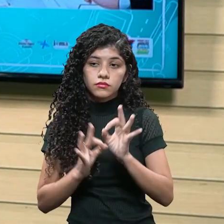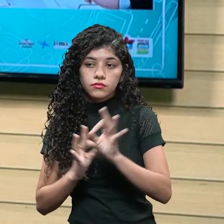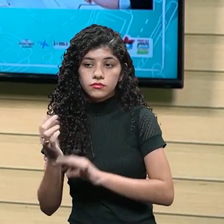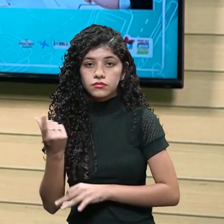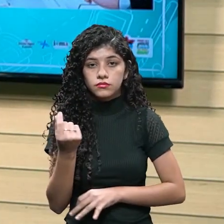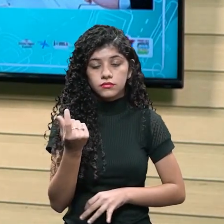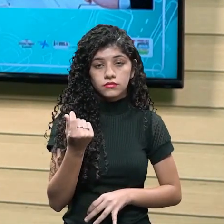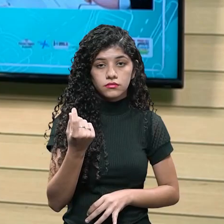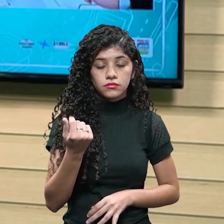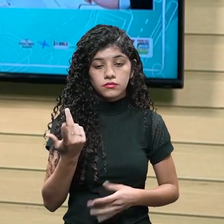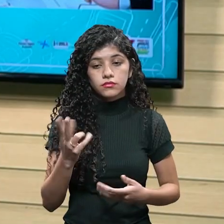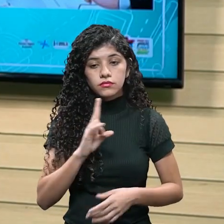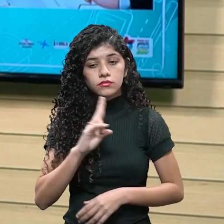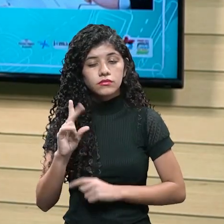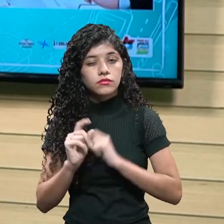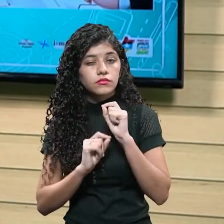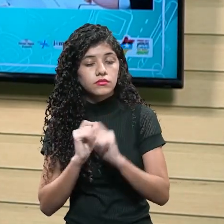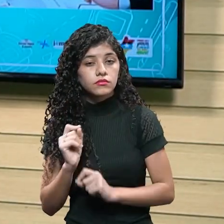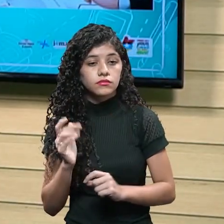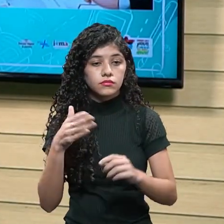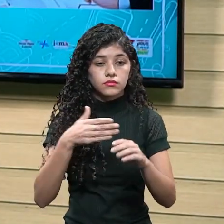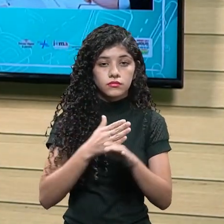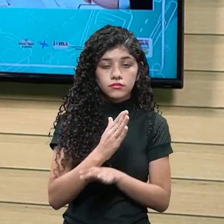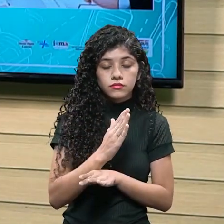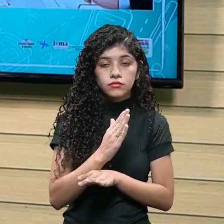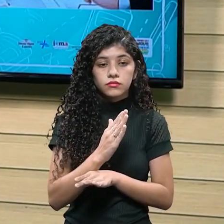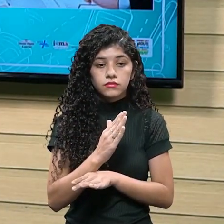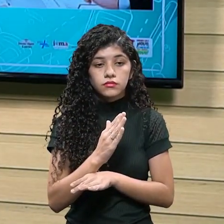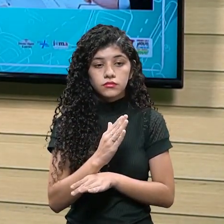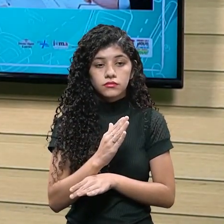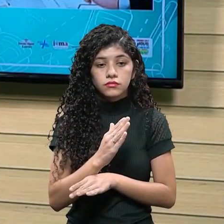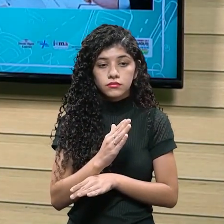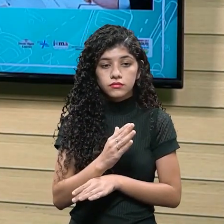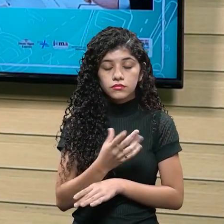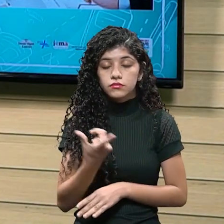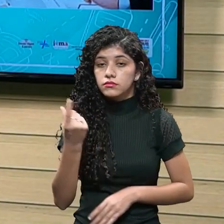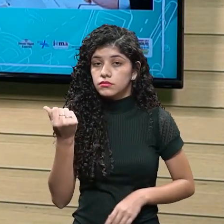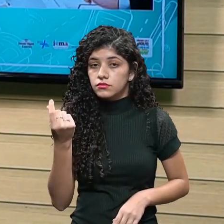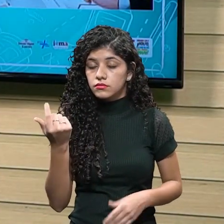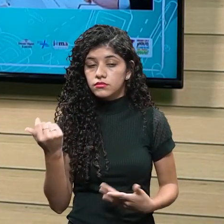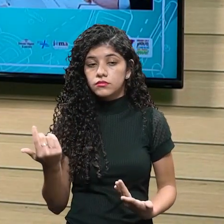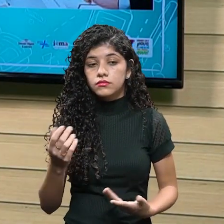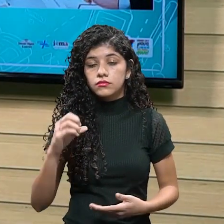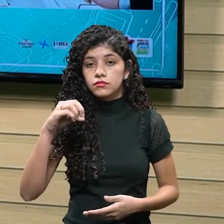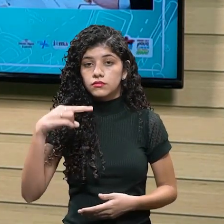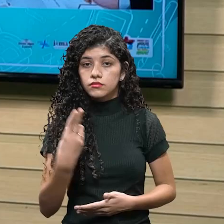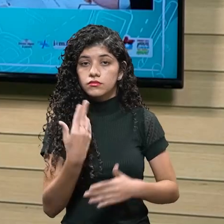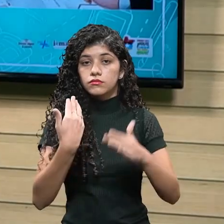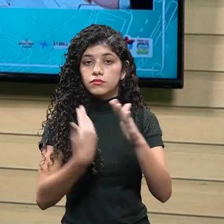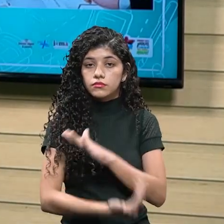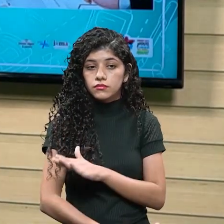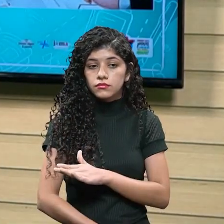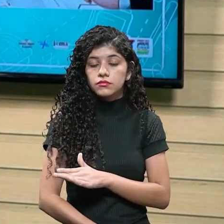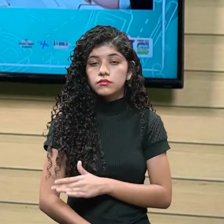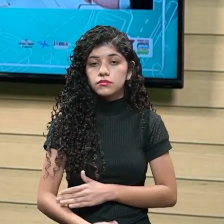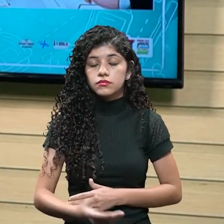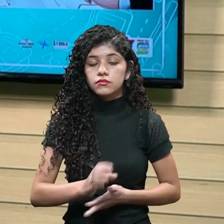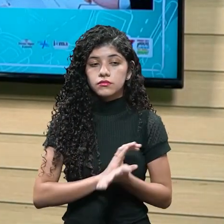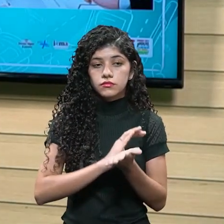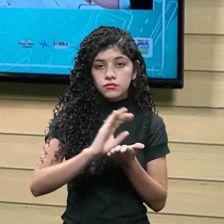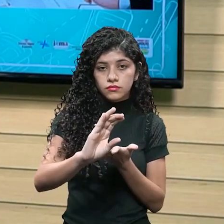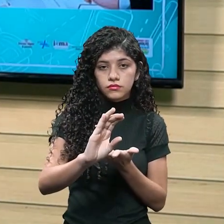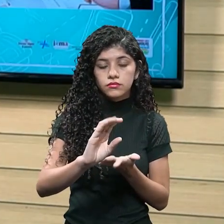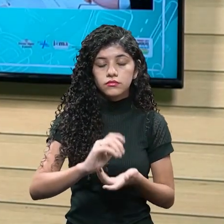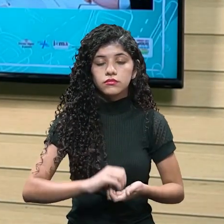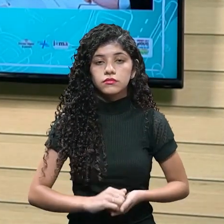econômica financeira, o nome disso é o quê? É ingresso de verba, de receita, ou dispêndio, ou seja,